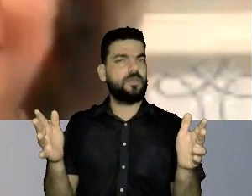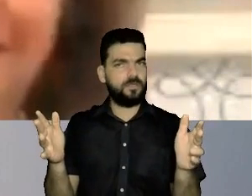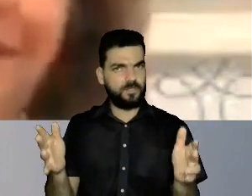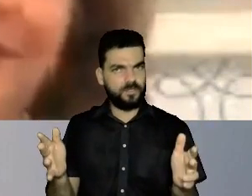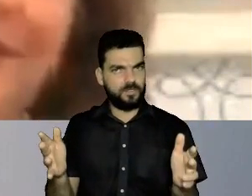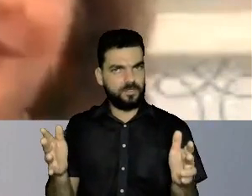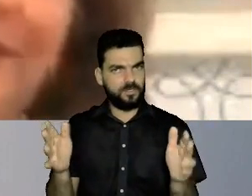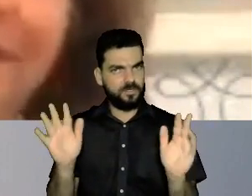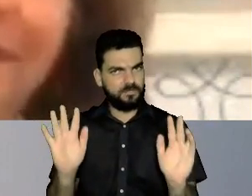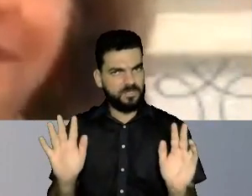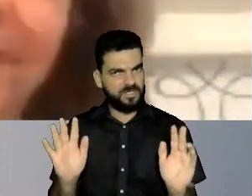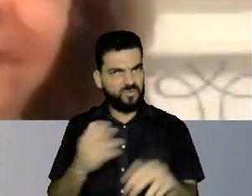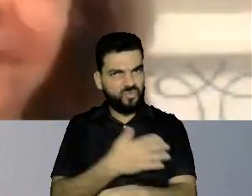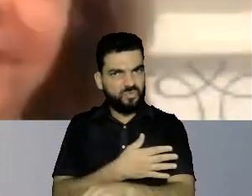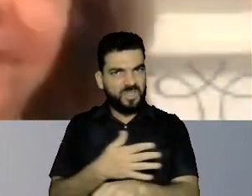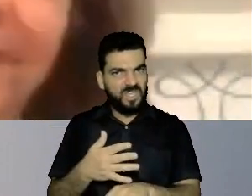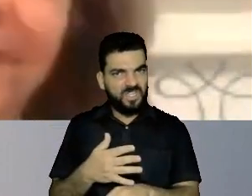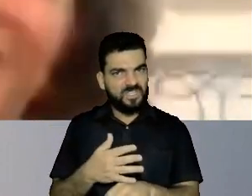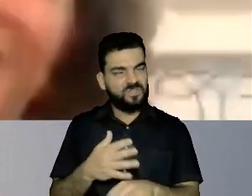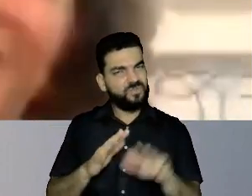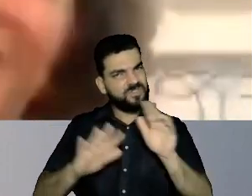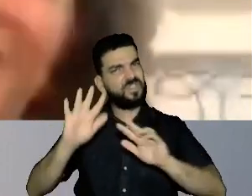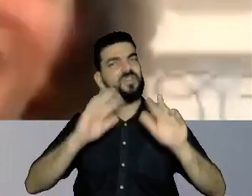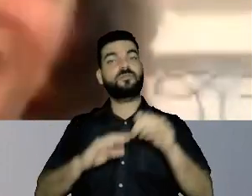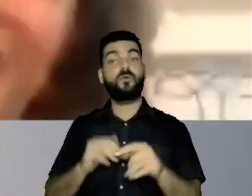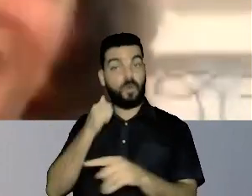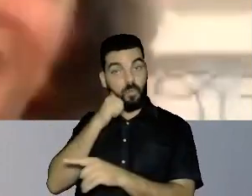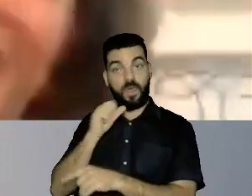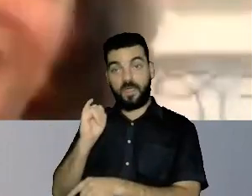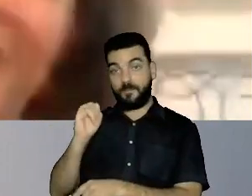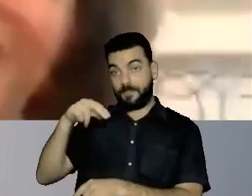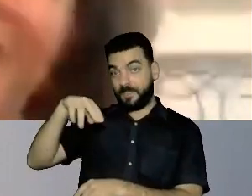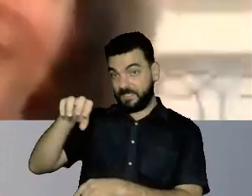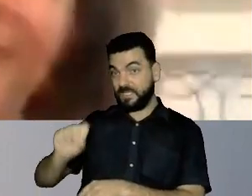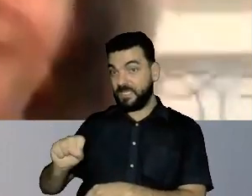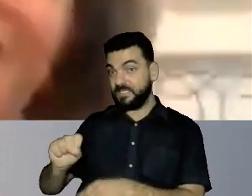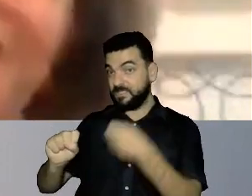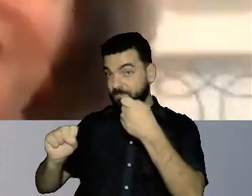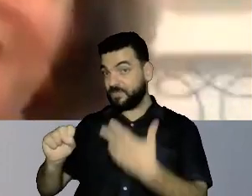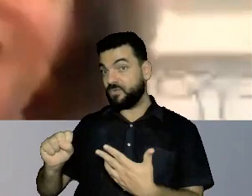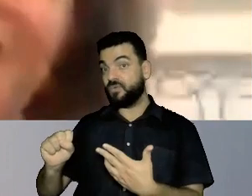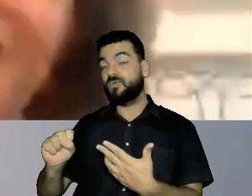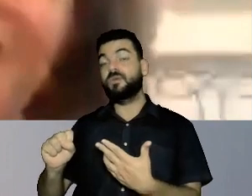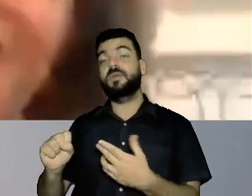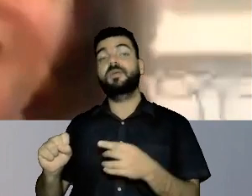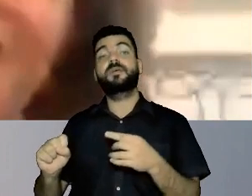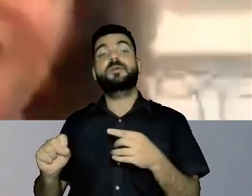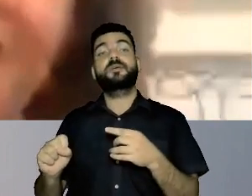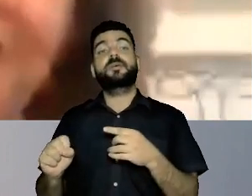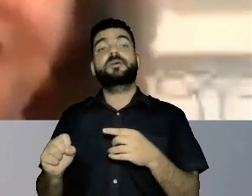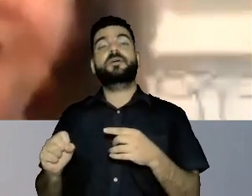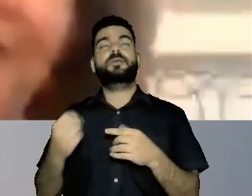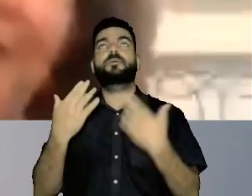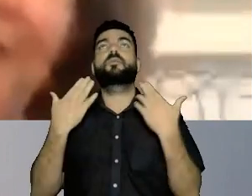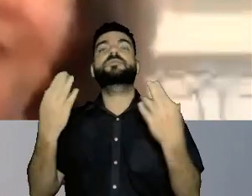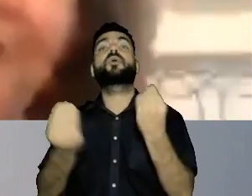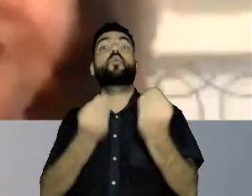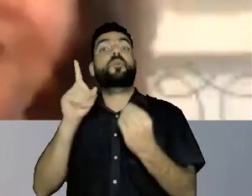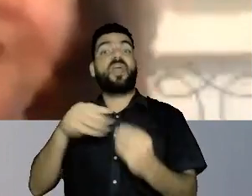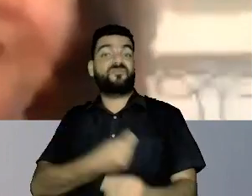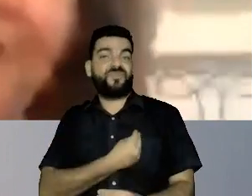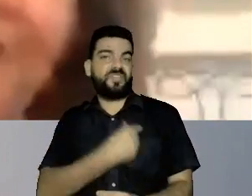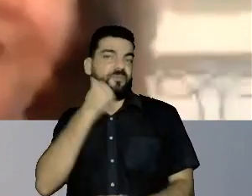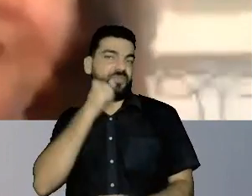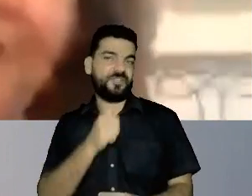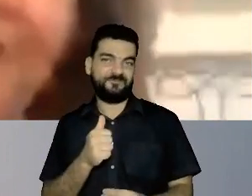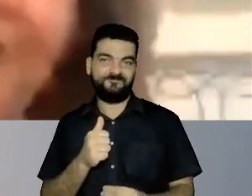dentro de nós e aceitamos elas como normais. Então, A fala, né, da doutora Inês sobre a